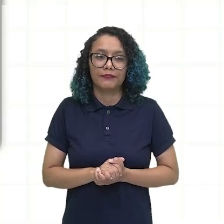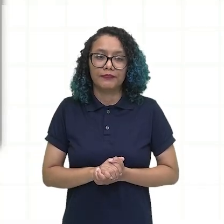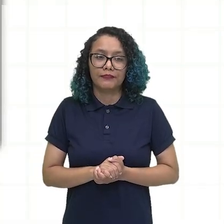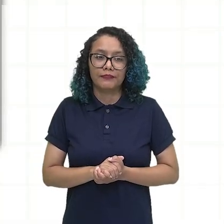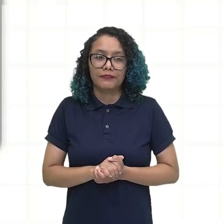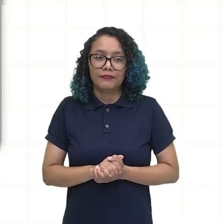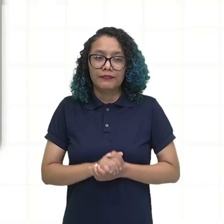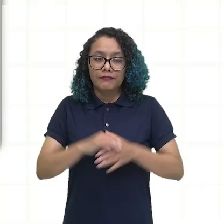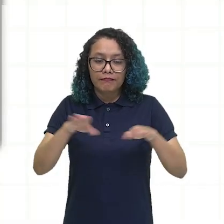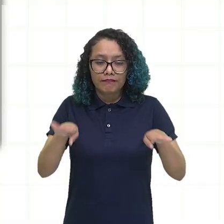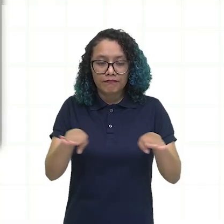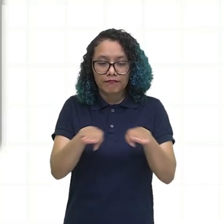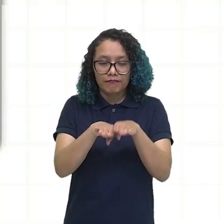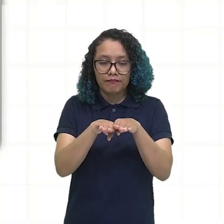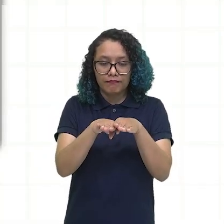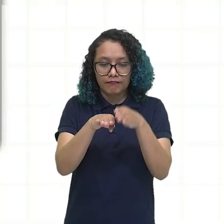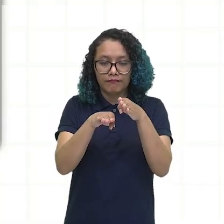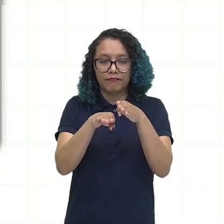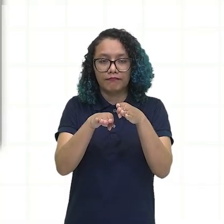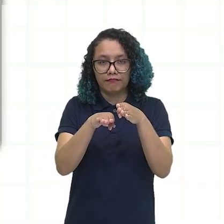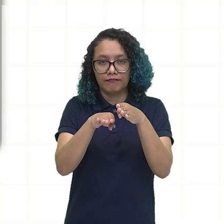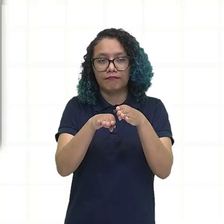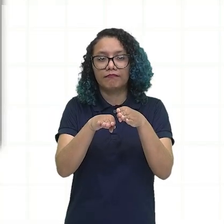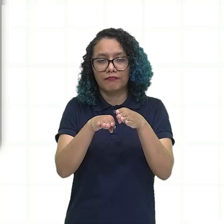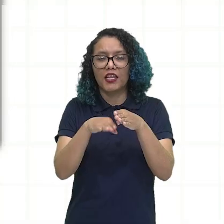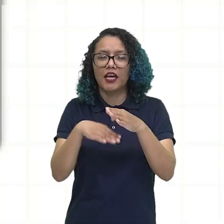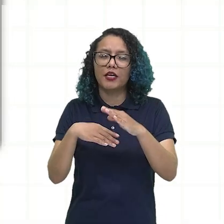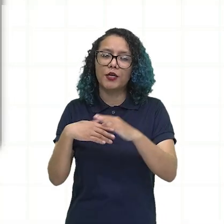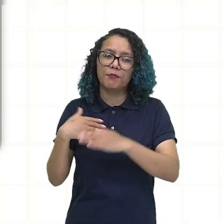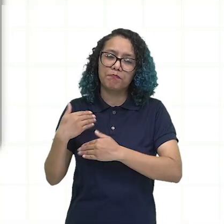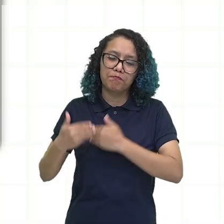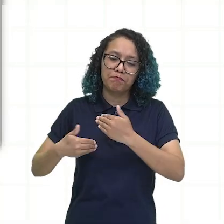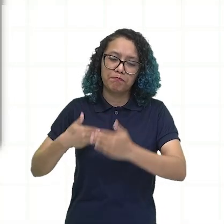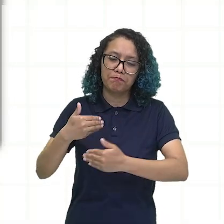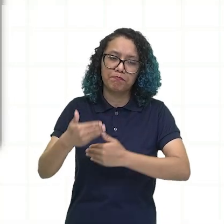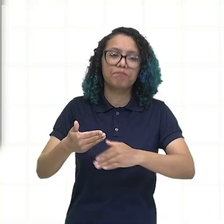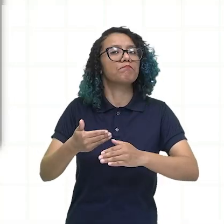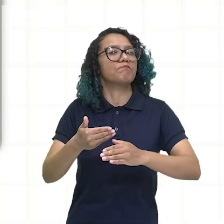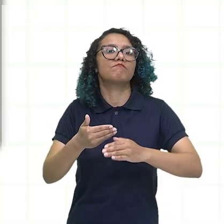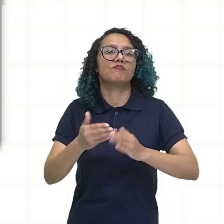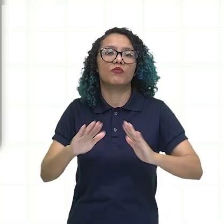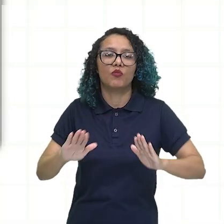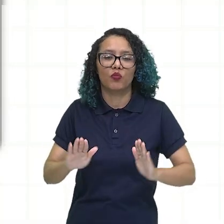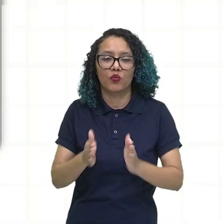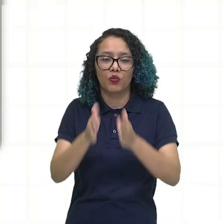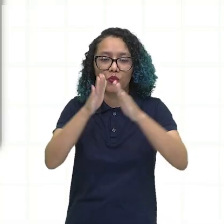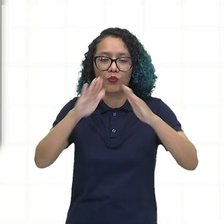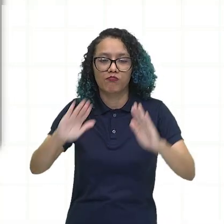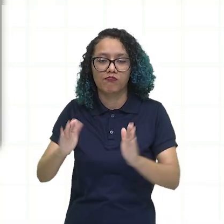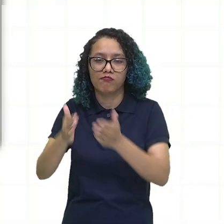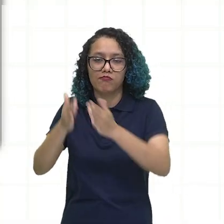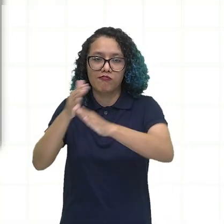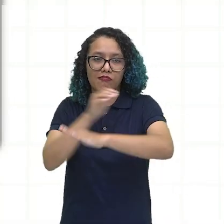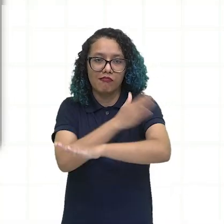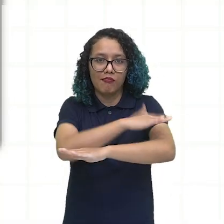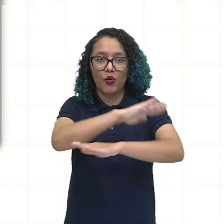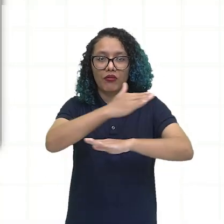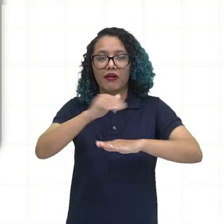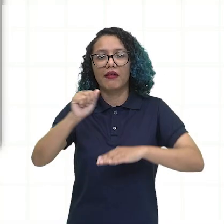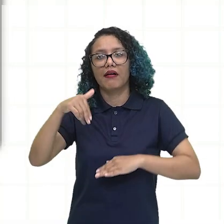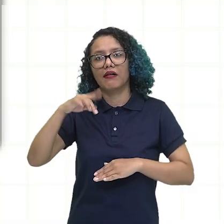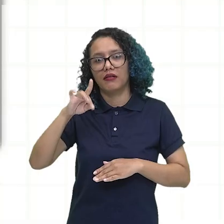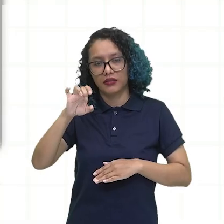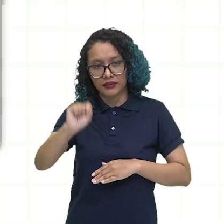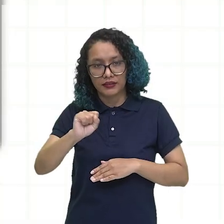que surgissem ao longo dos anos os Andes. Então, iniciou esse levantamento por